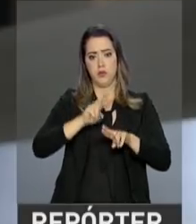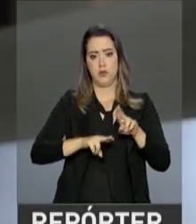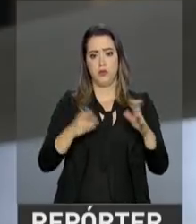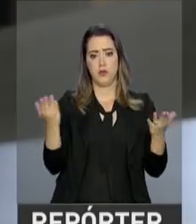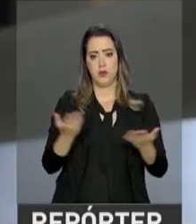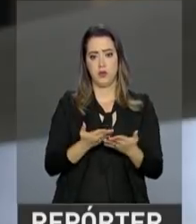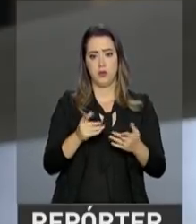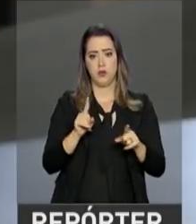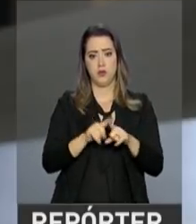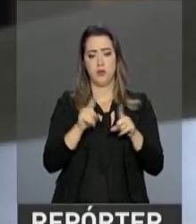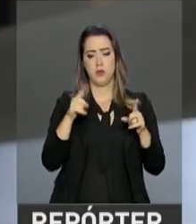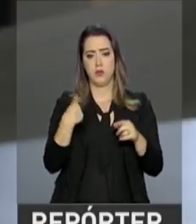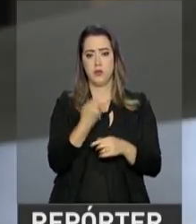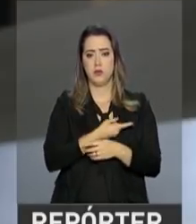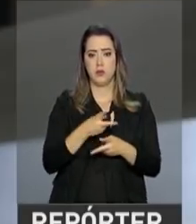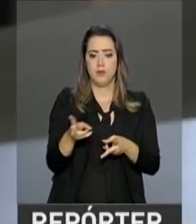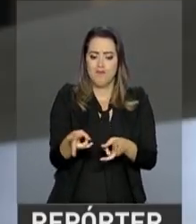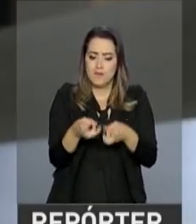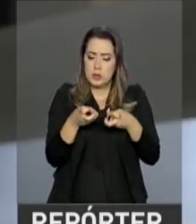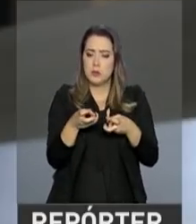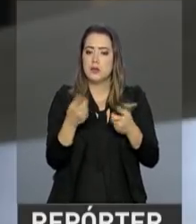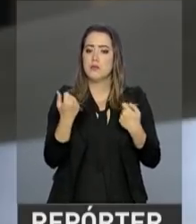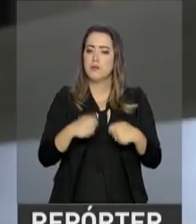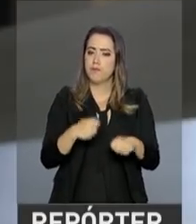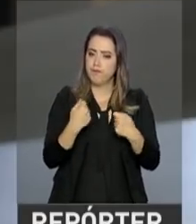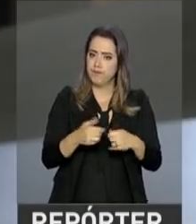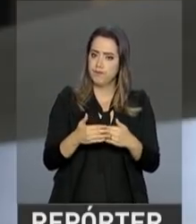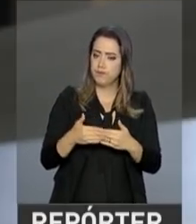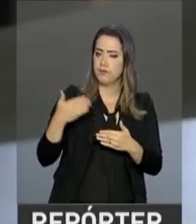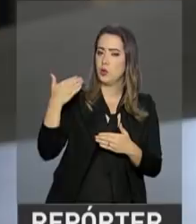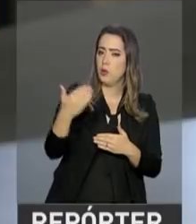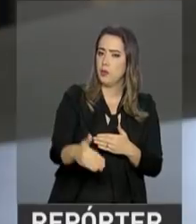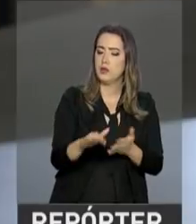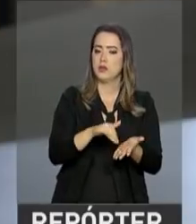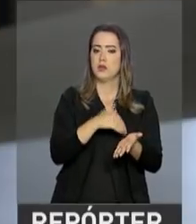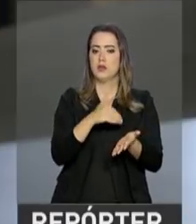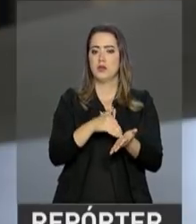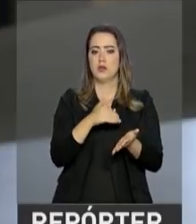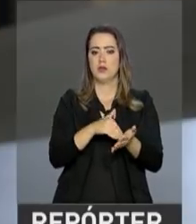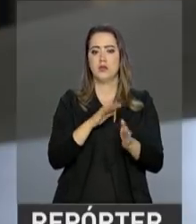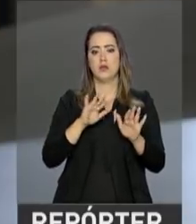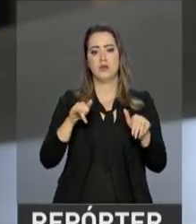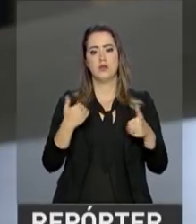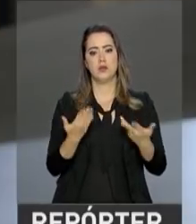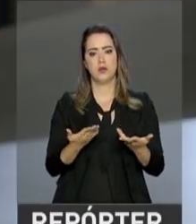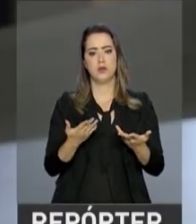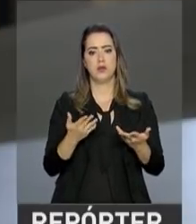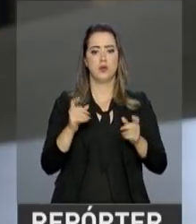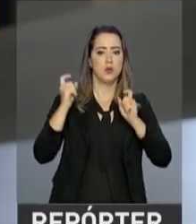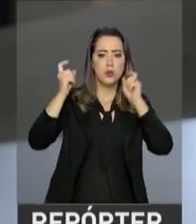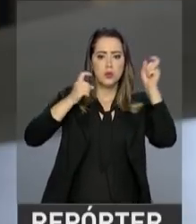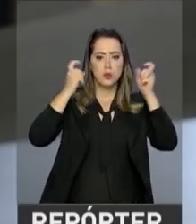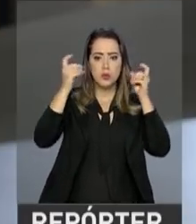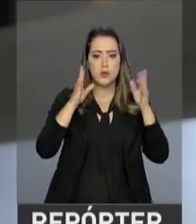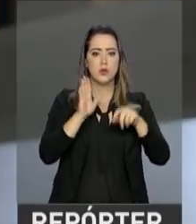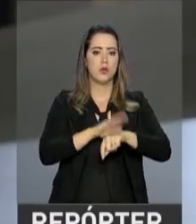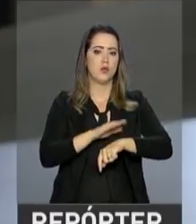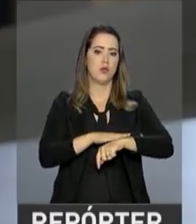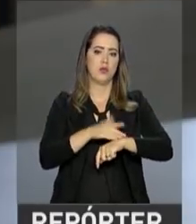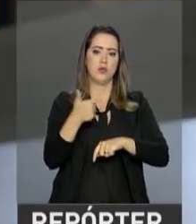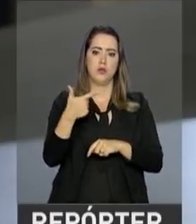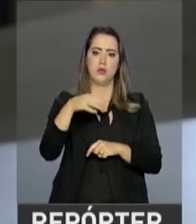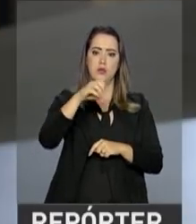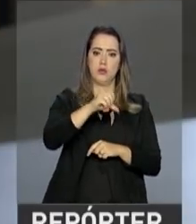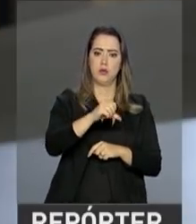apurar por hora a gente está sensível às solicitações de provocar um pouquinho essas pessoas portanto não se preocupe com a opção do prazo dia